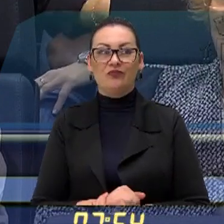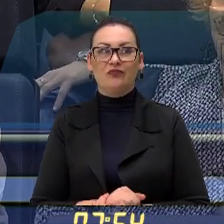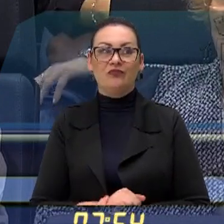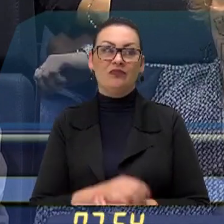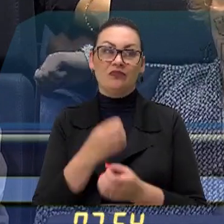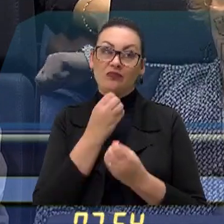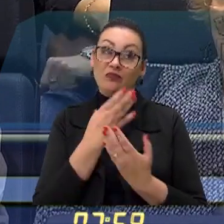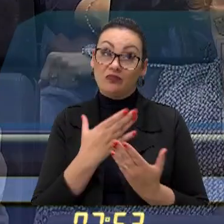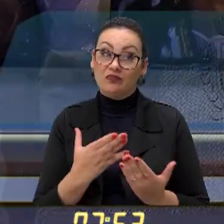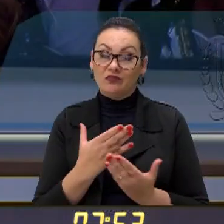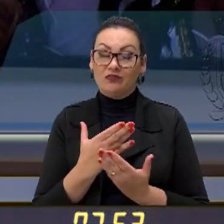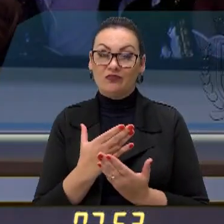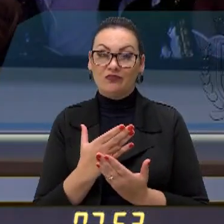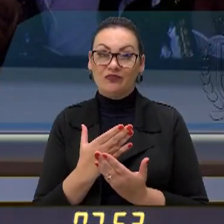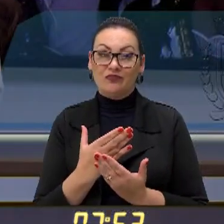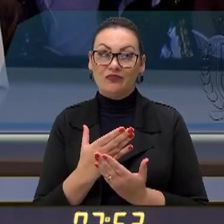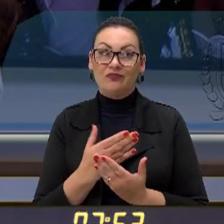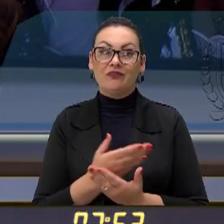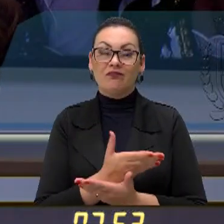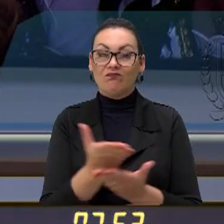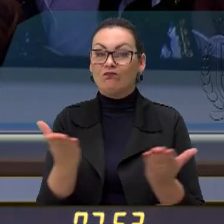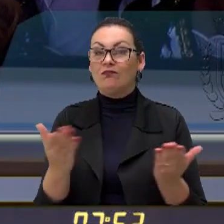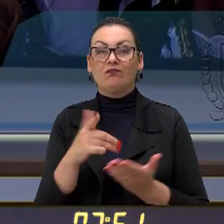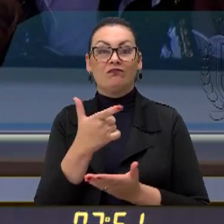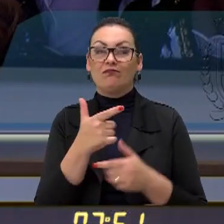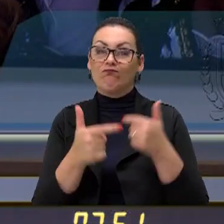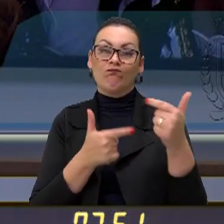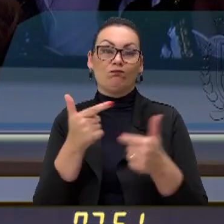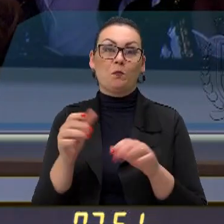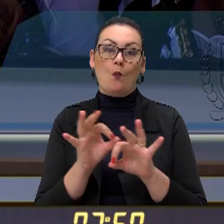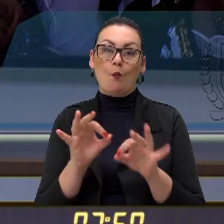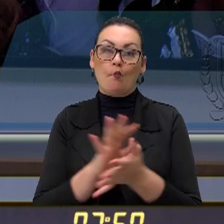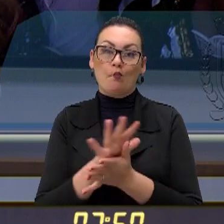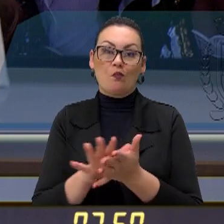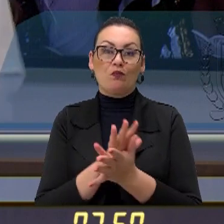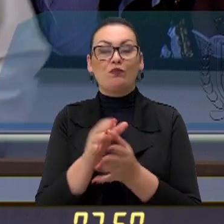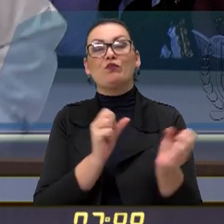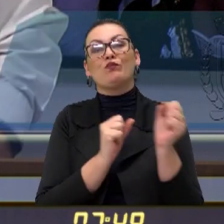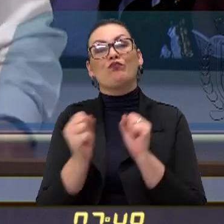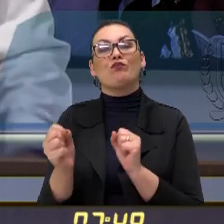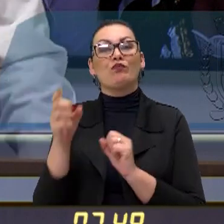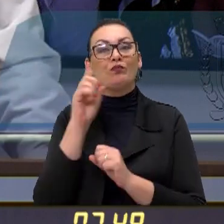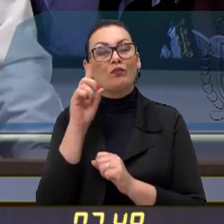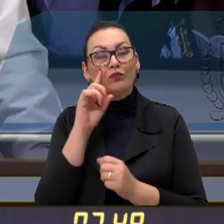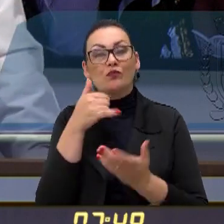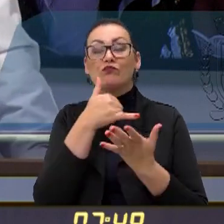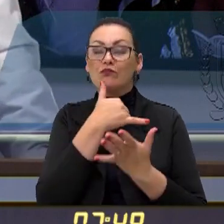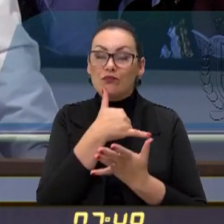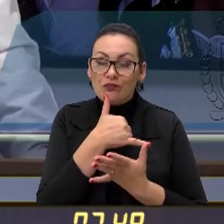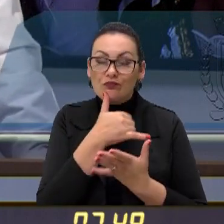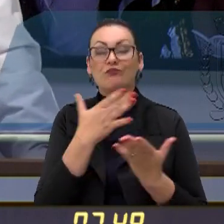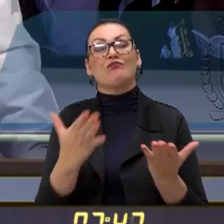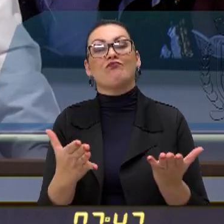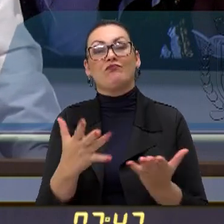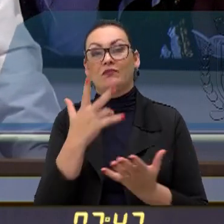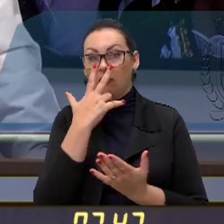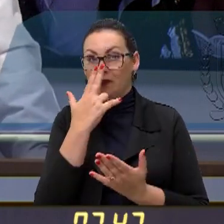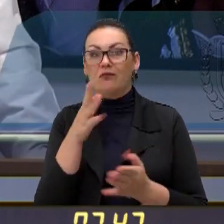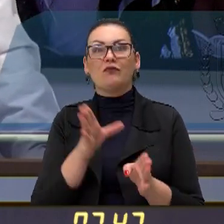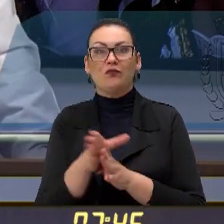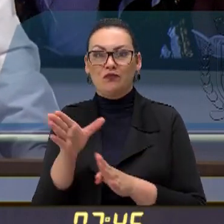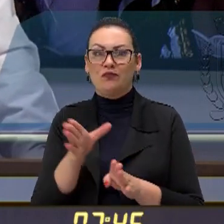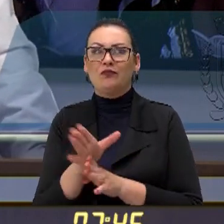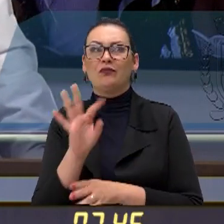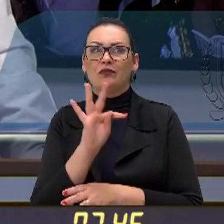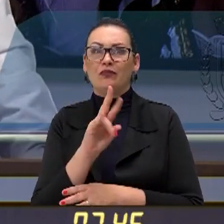O bom seria que vocês não tivessem trabalho nenhum, pudessem passar o dia inteiro tomando chimarrão, assim como os